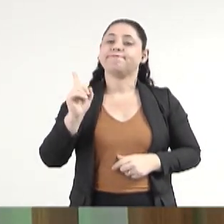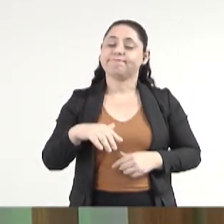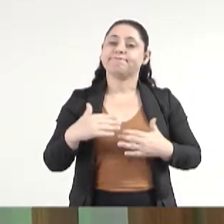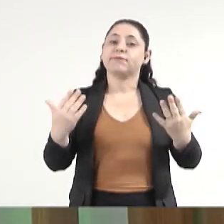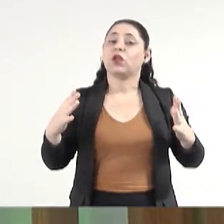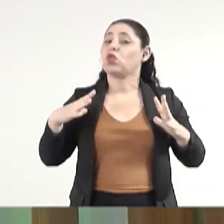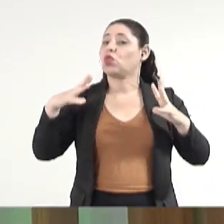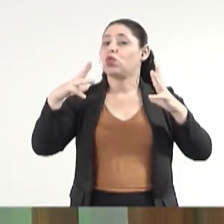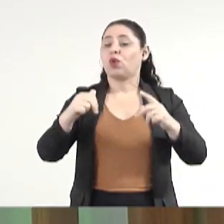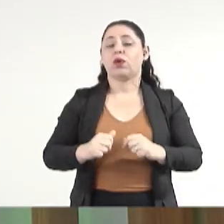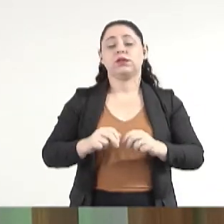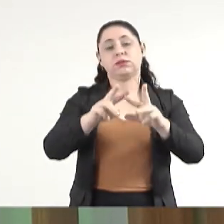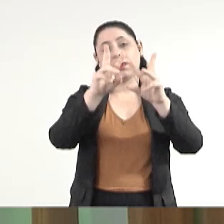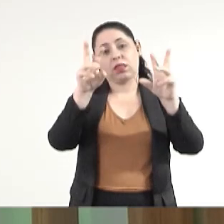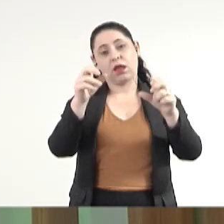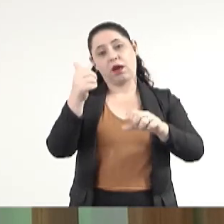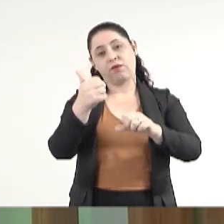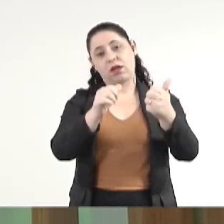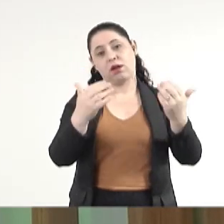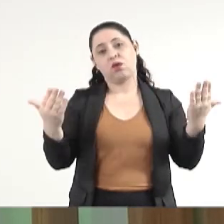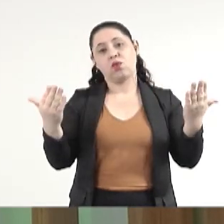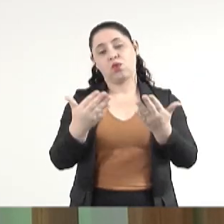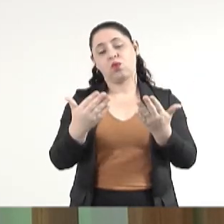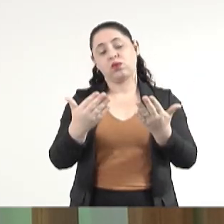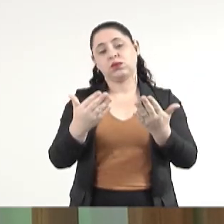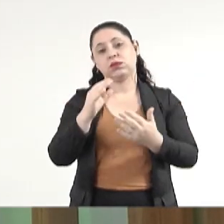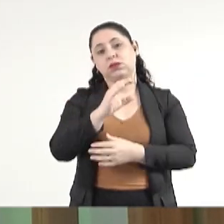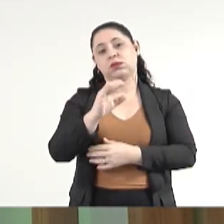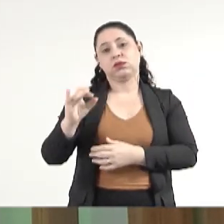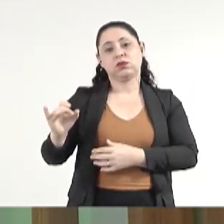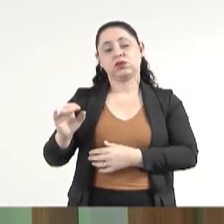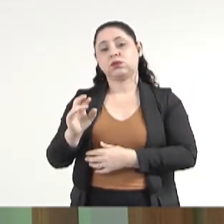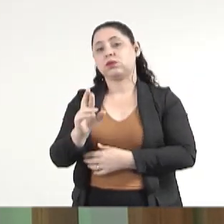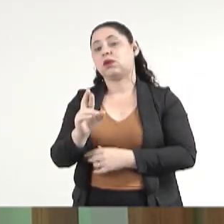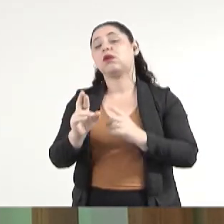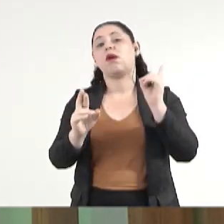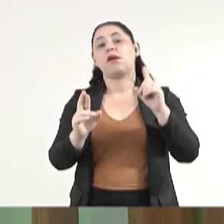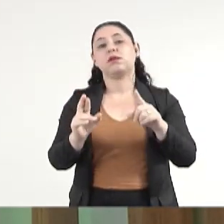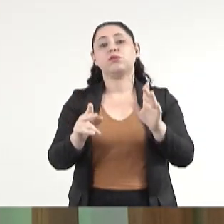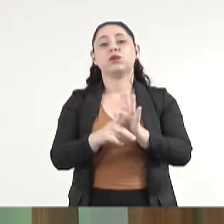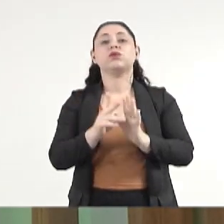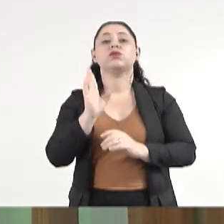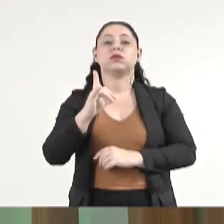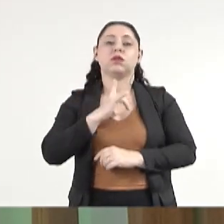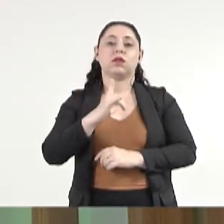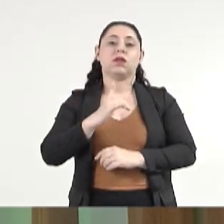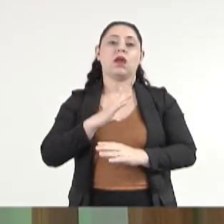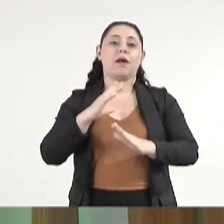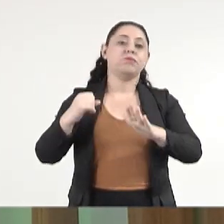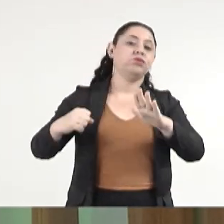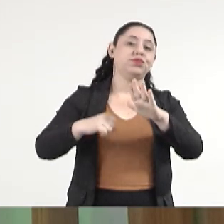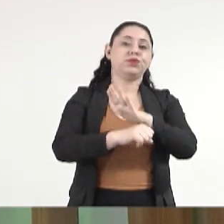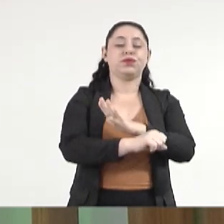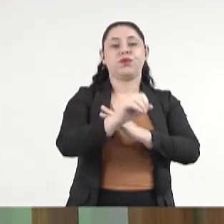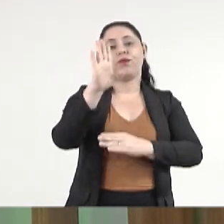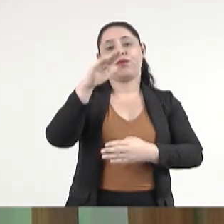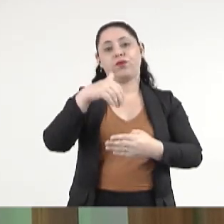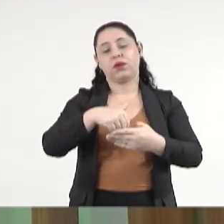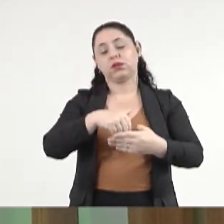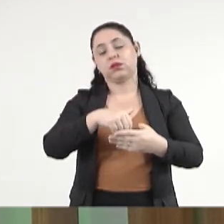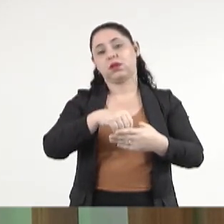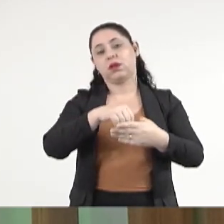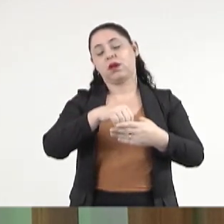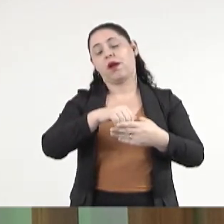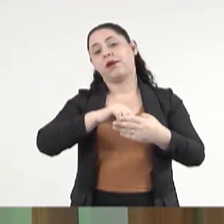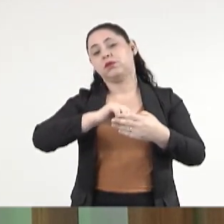Pois é, e todas essas matérias que foram analisadas hoje pela Comissão de Constituição, Justiça e Redação já devem ser incluídas para votação